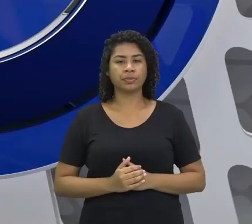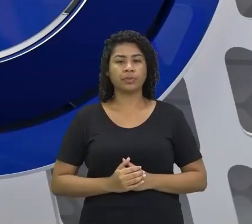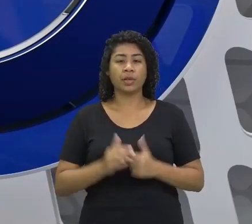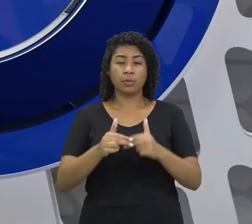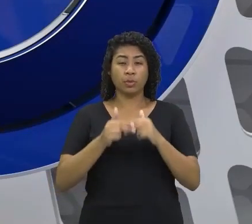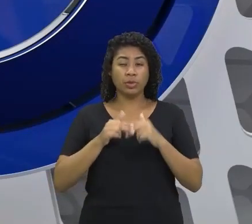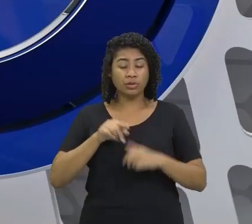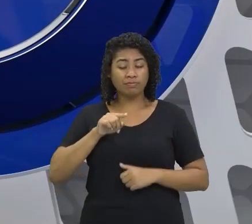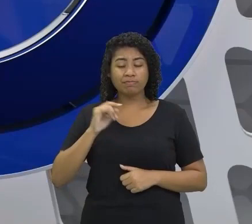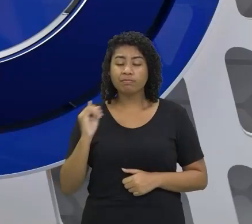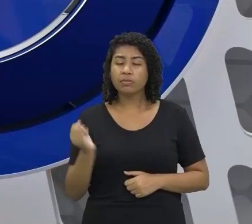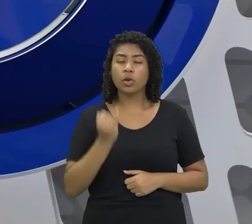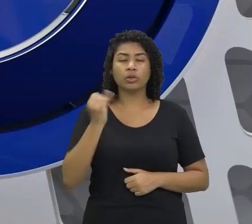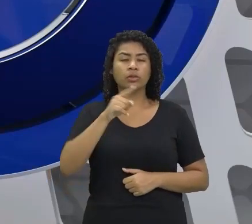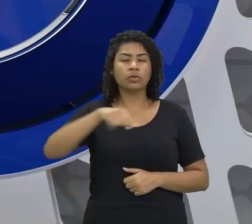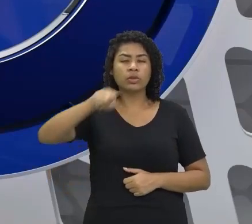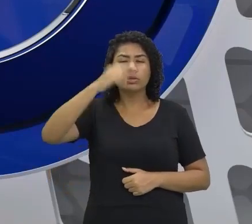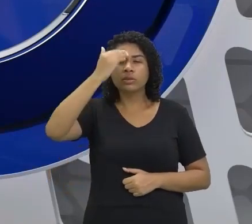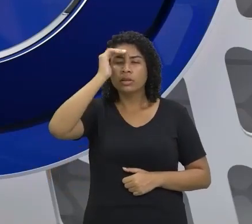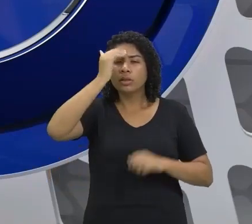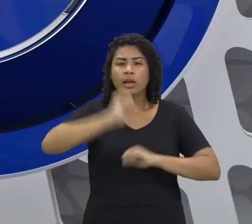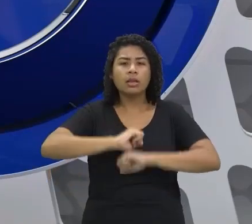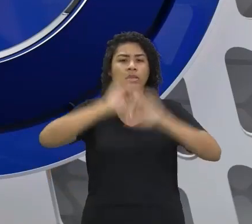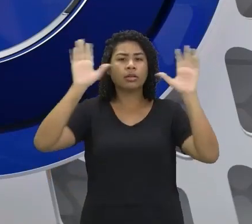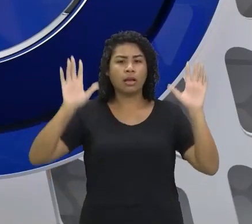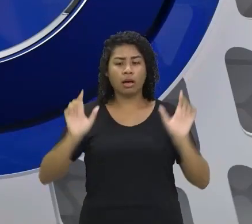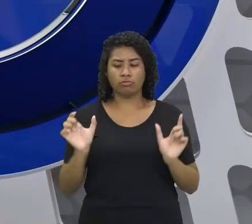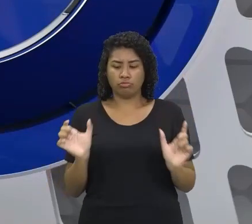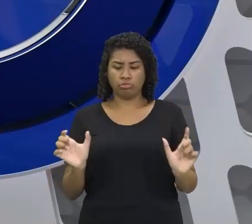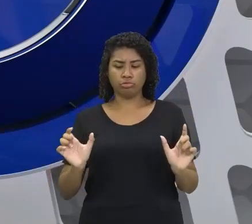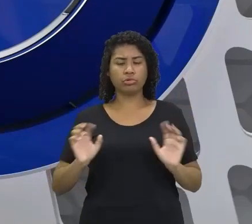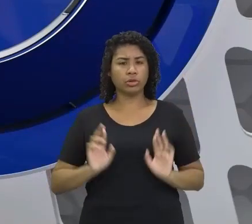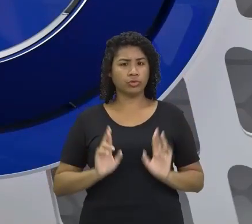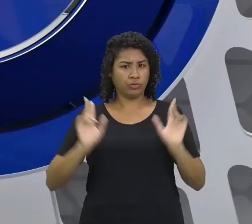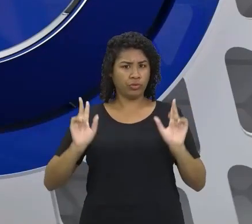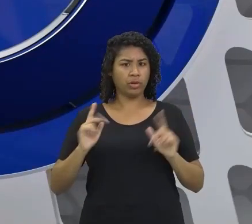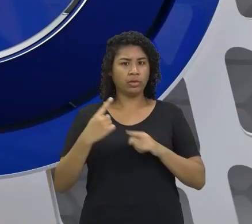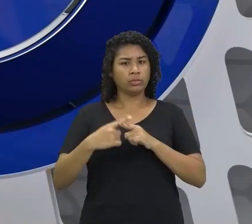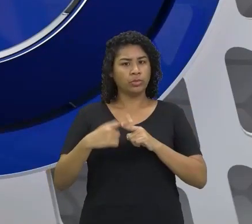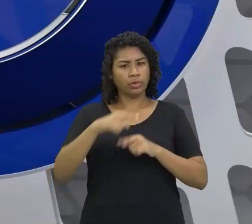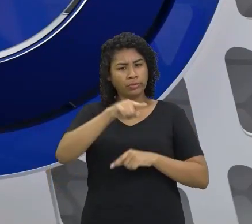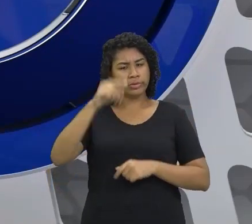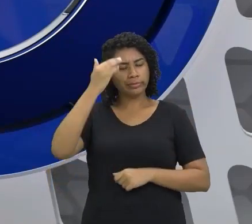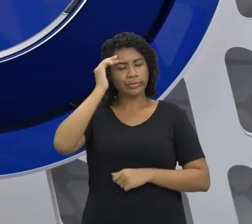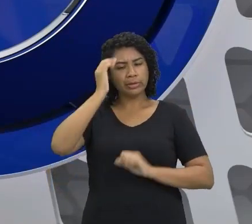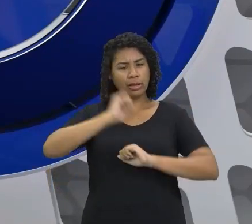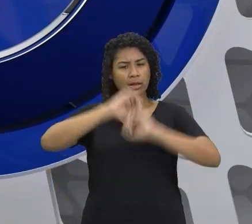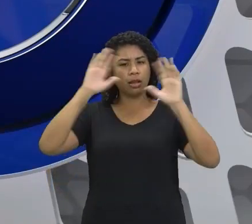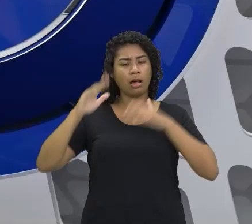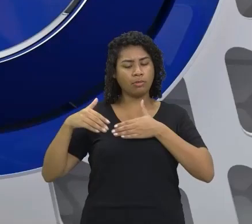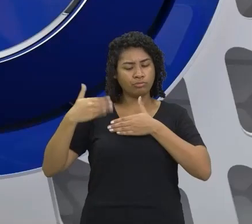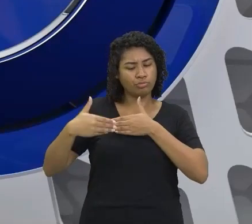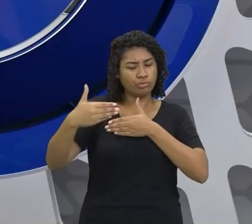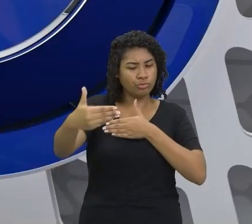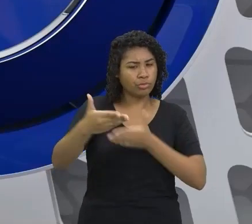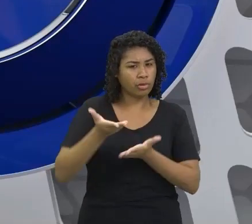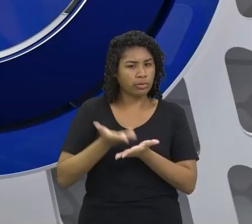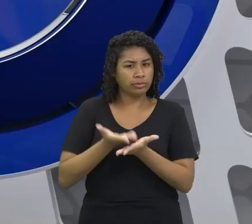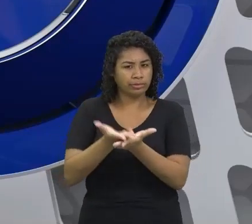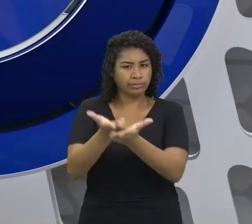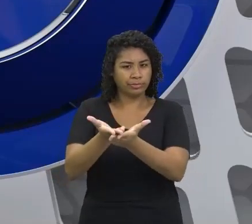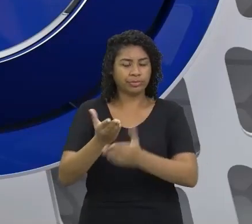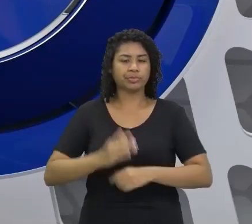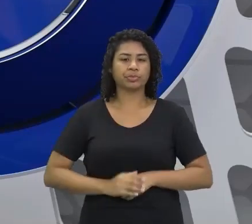ser imprescindível para as futuras reflexões ao longo deste módulo, desta unidade também, tá bom? Eu quero, antes de